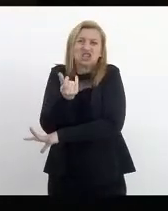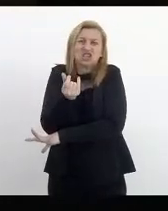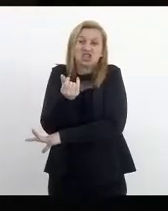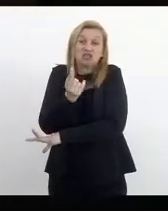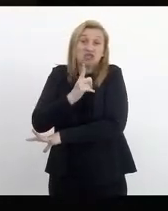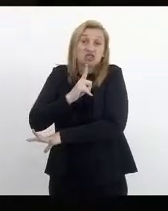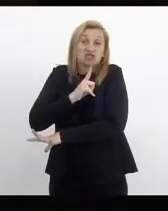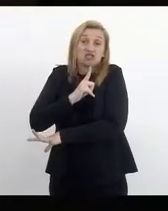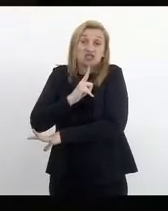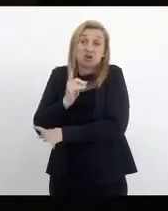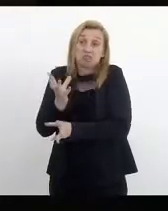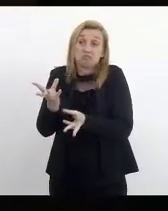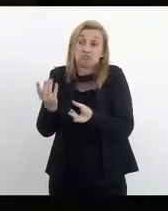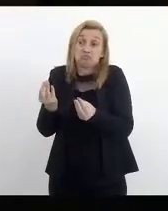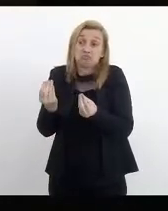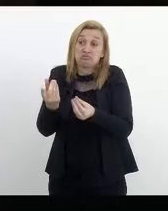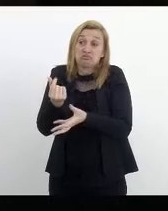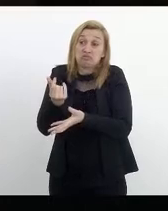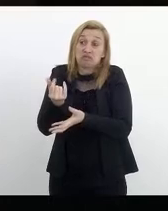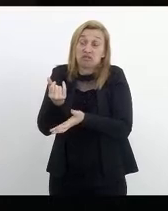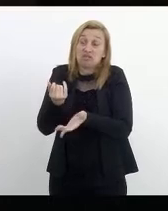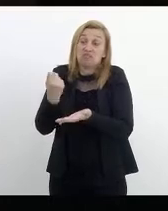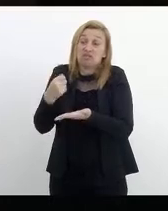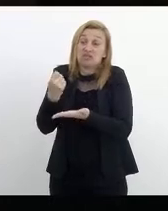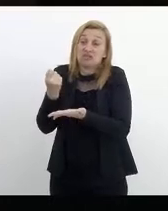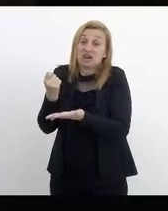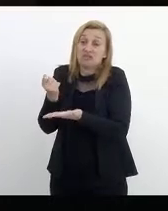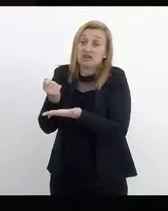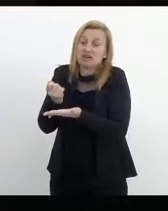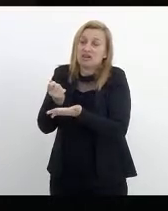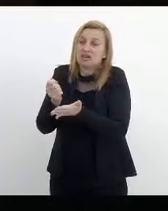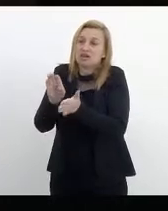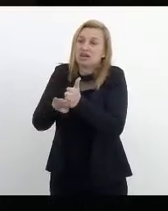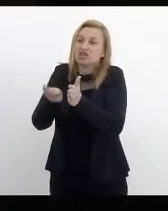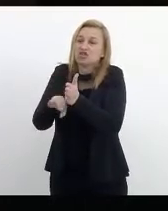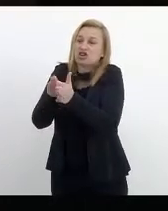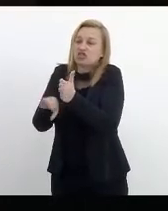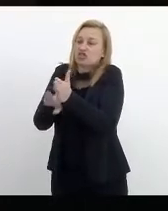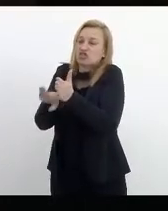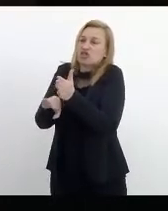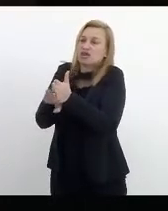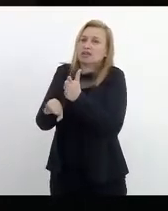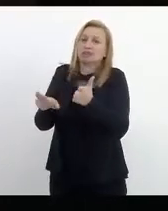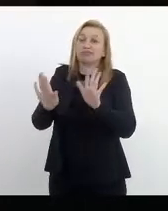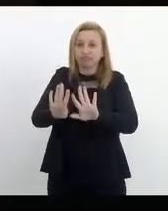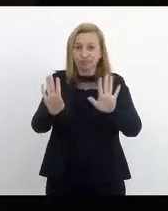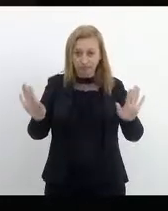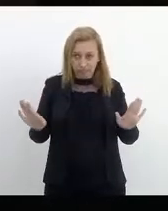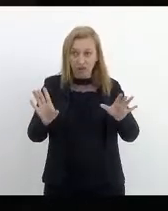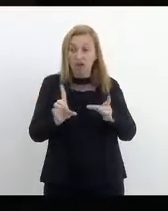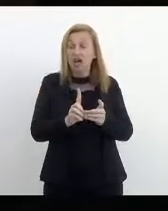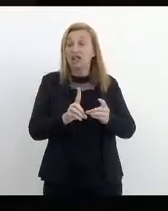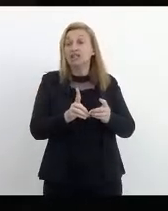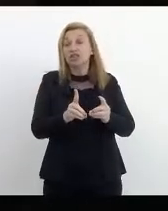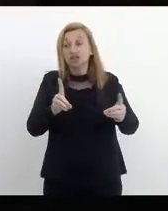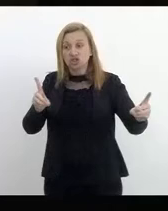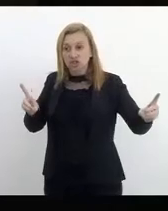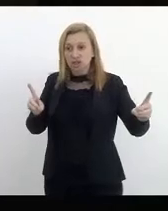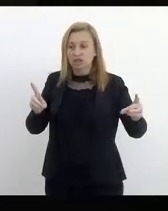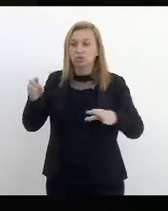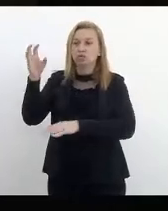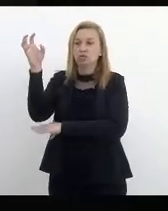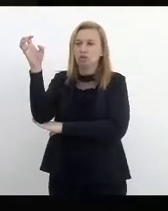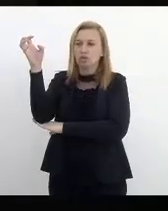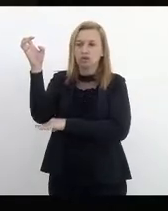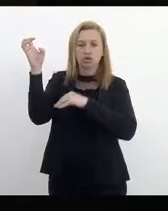que existia rodo e esse dinheiro tinha que chegar a forma não adianta então a distância entre o poste outro 19